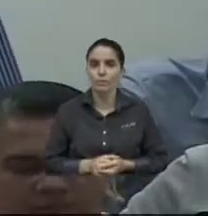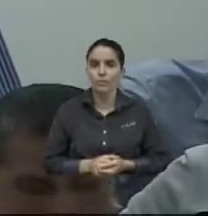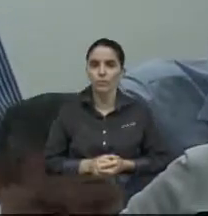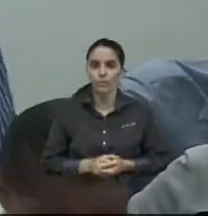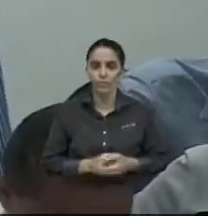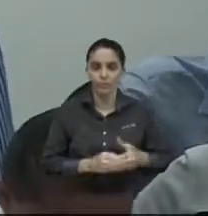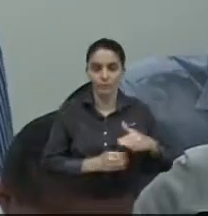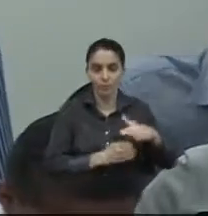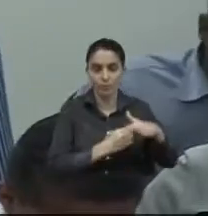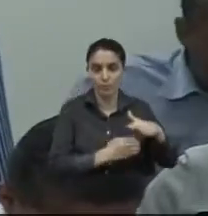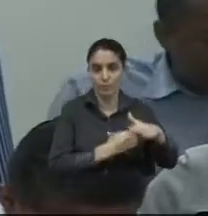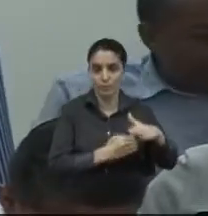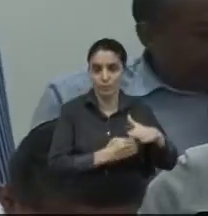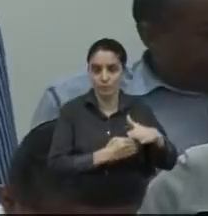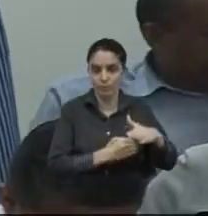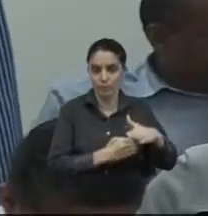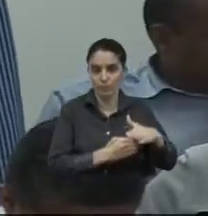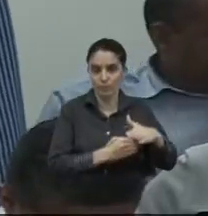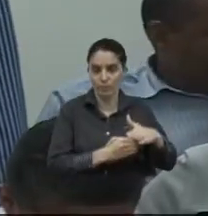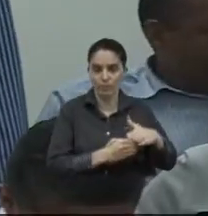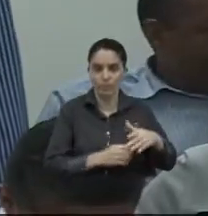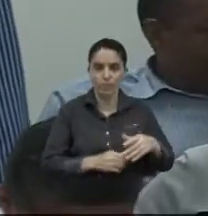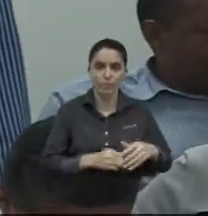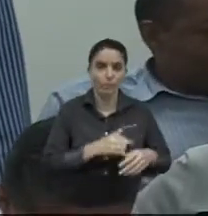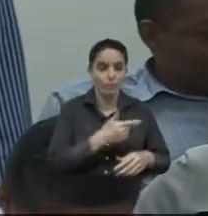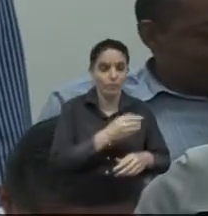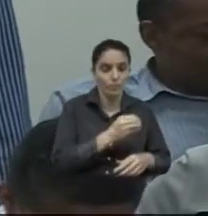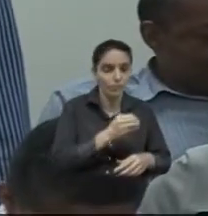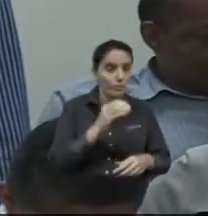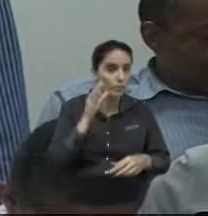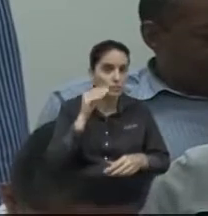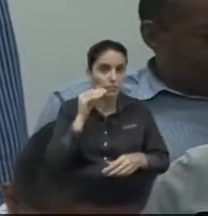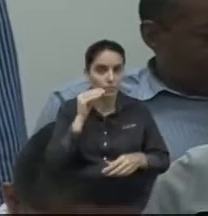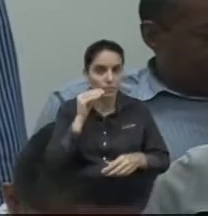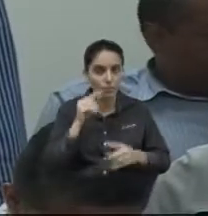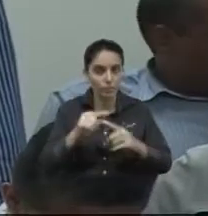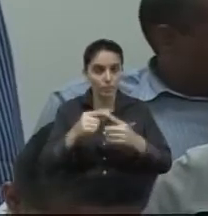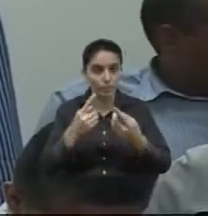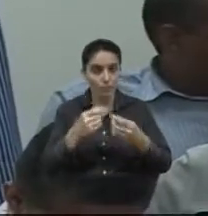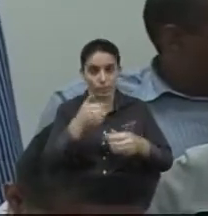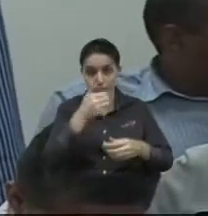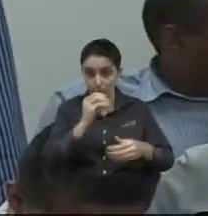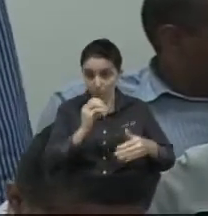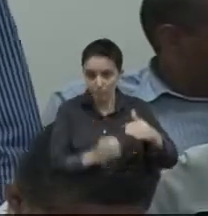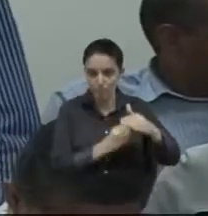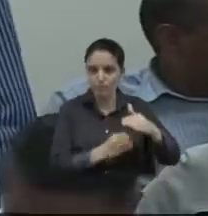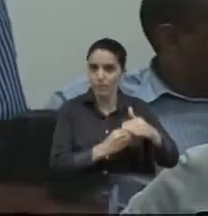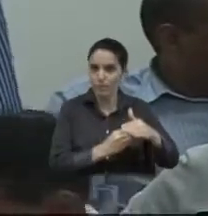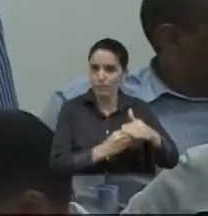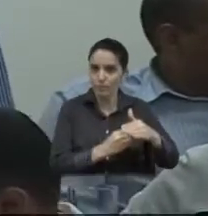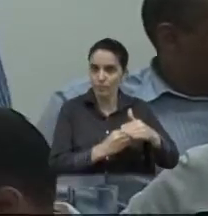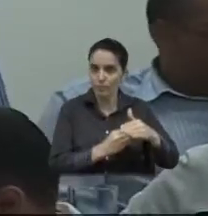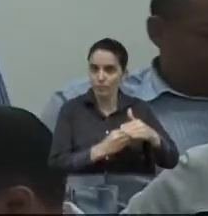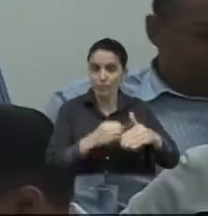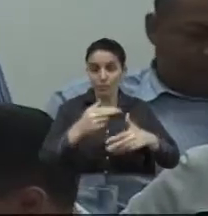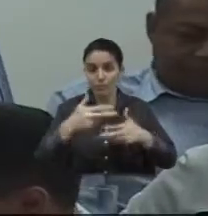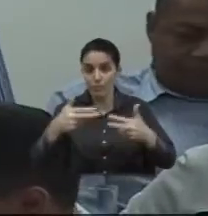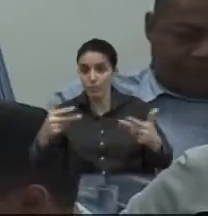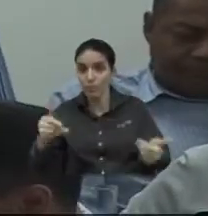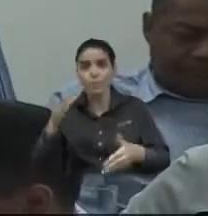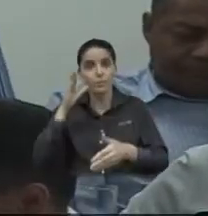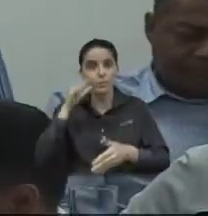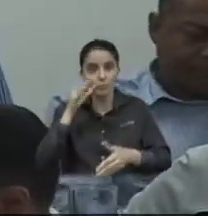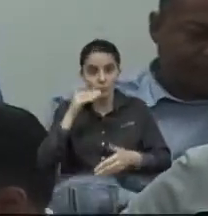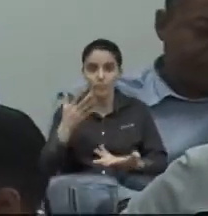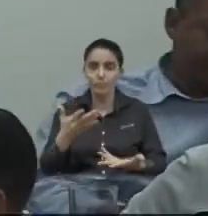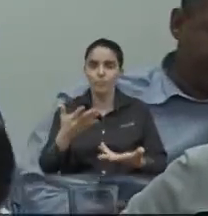funcionários dá 200 empregos. Então, eu entendo e fico feliz com o requerimento do vereador Wagner, mas